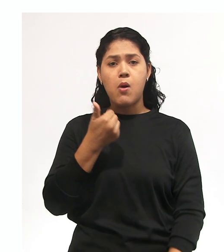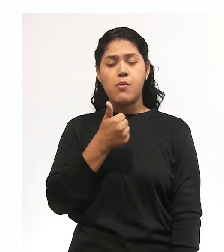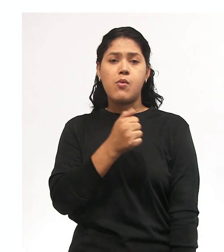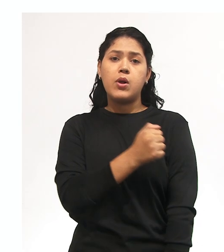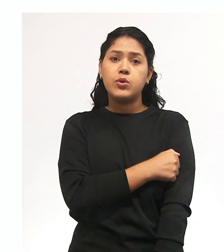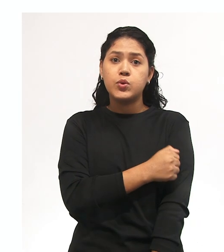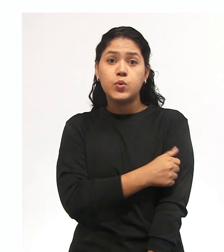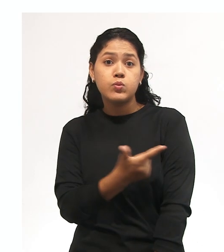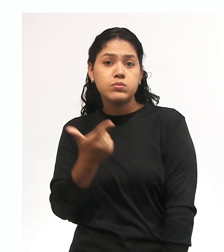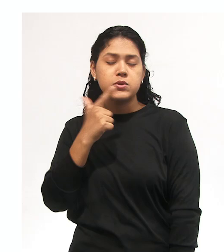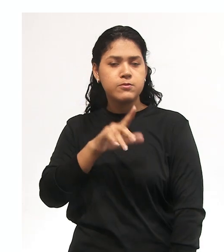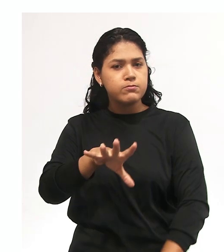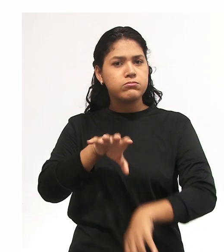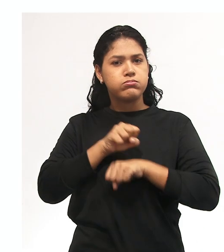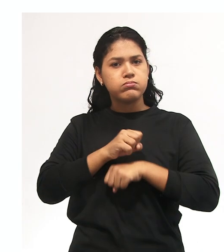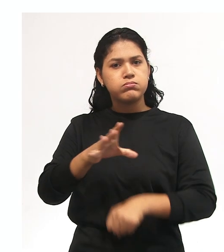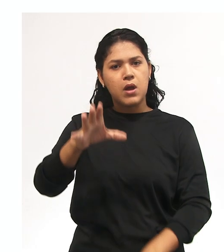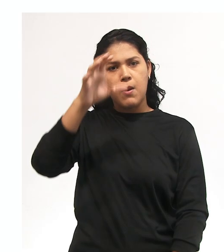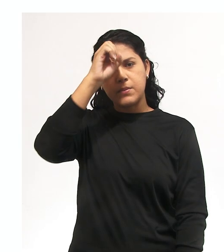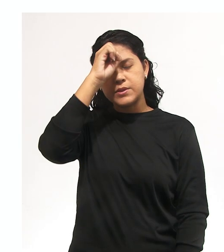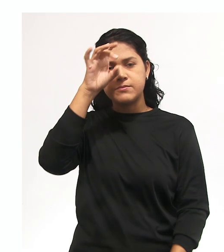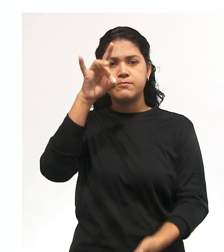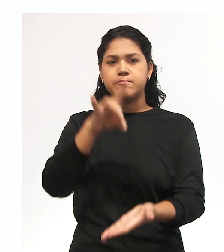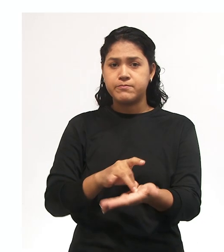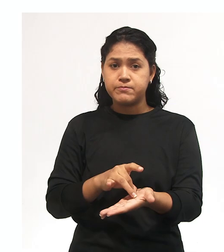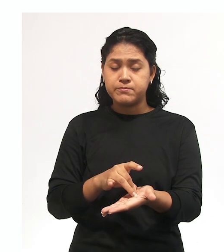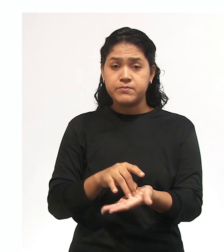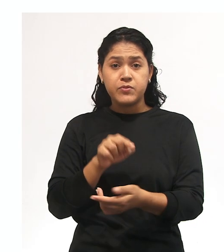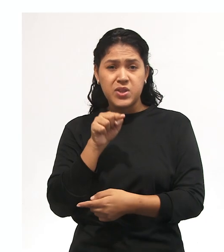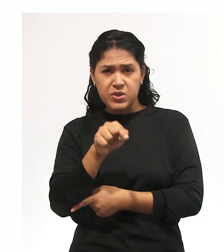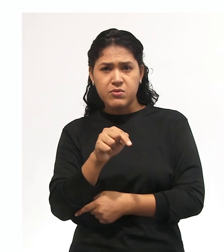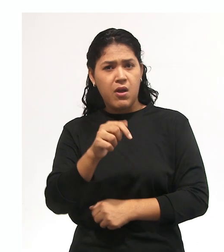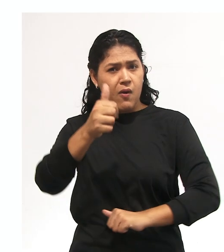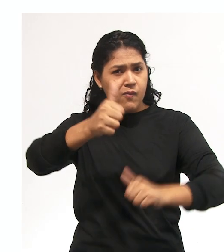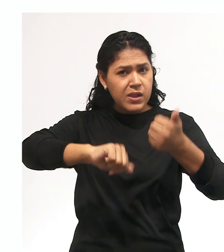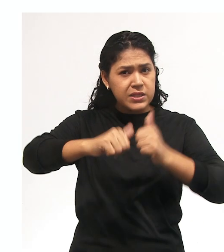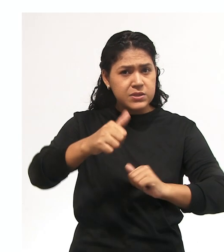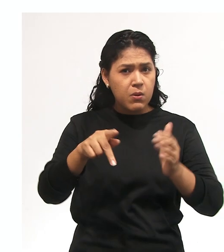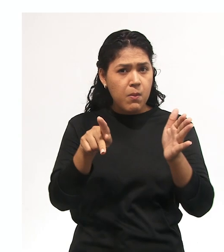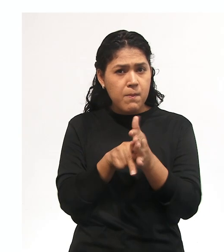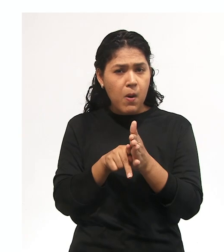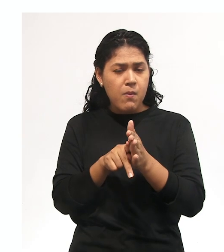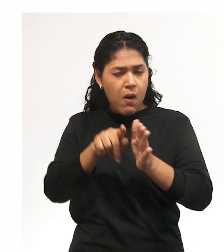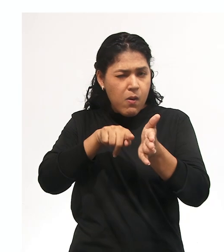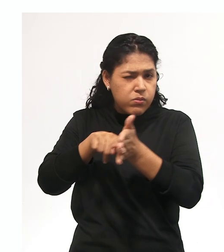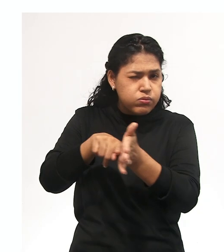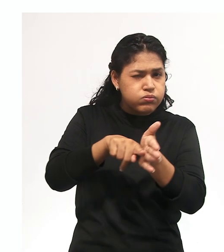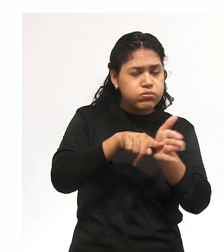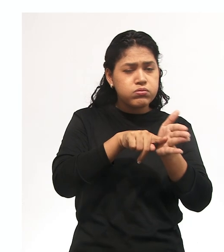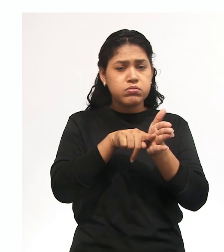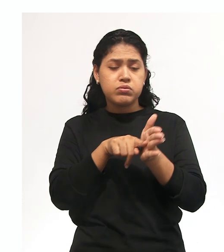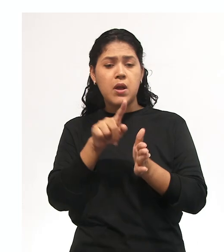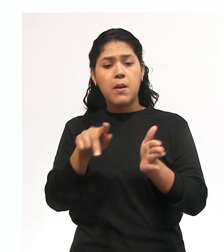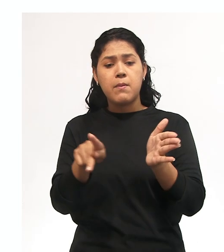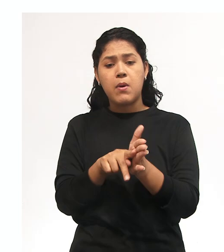Essa definição de avaliação diagnóstica, ela é de Machado. A avaliação